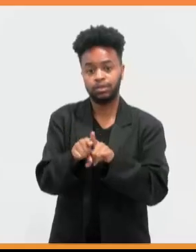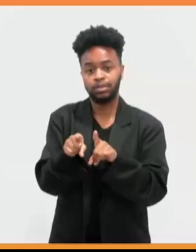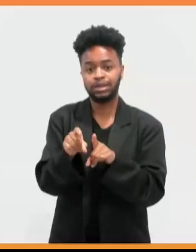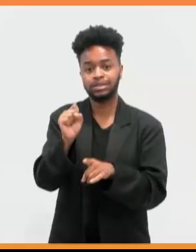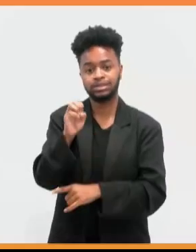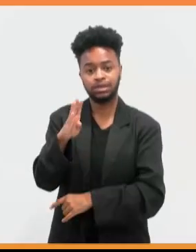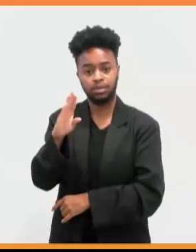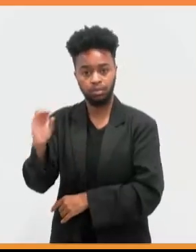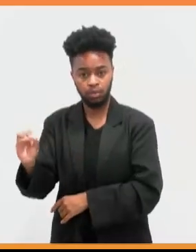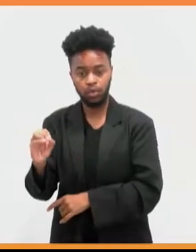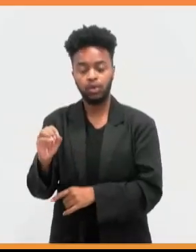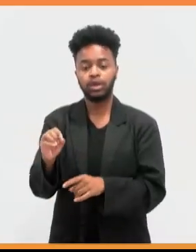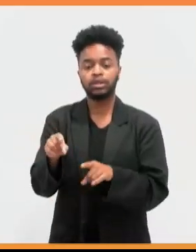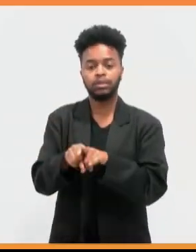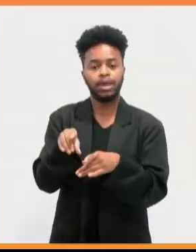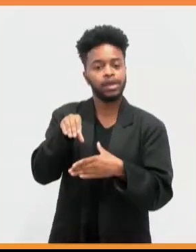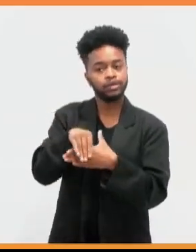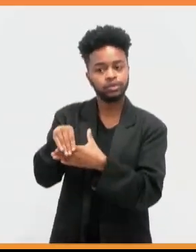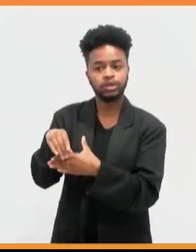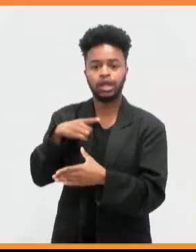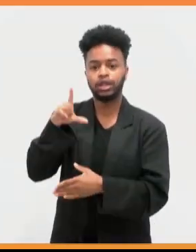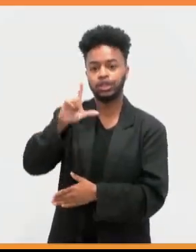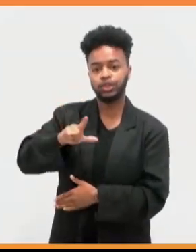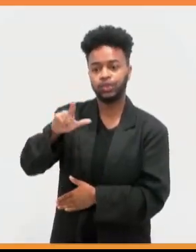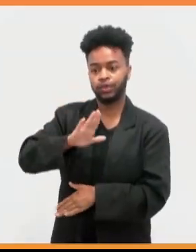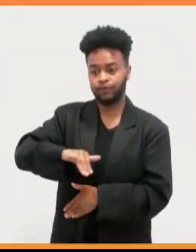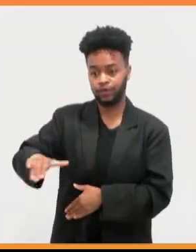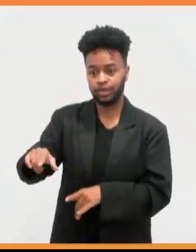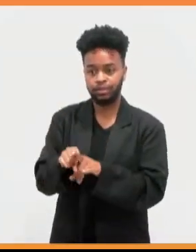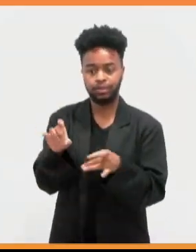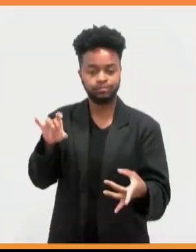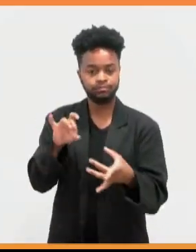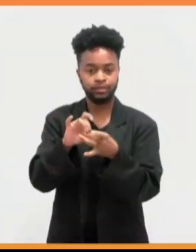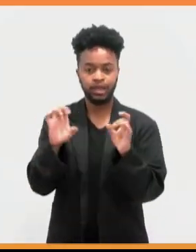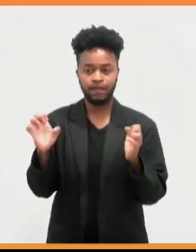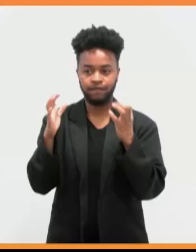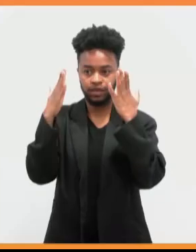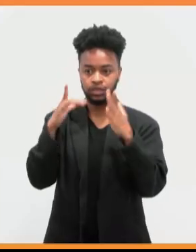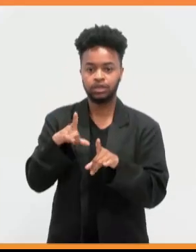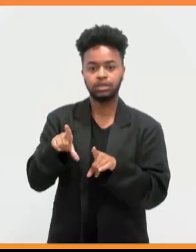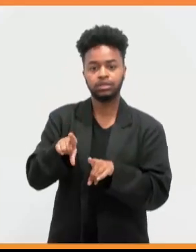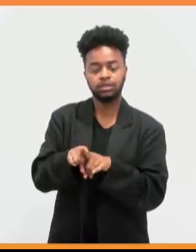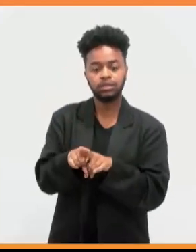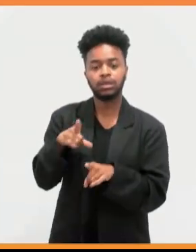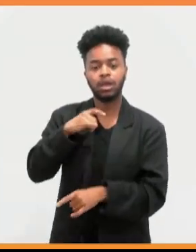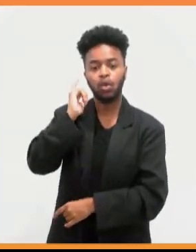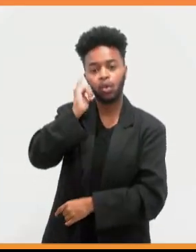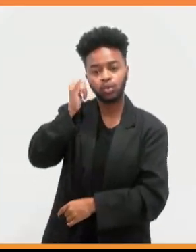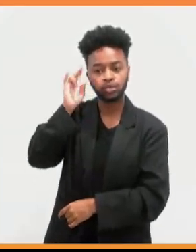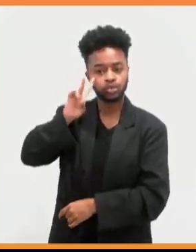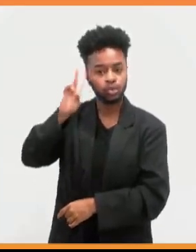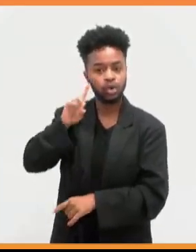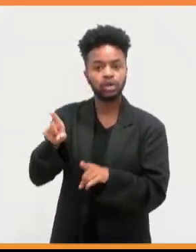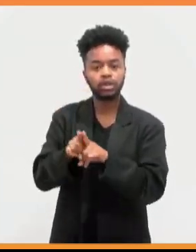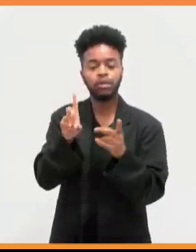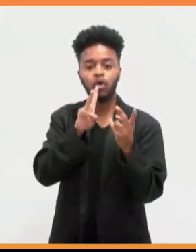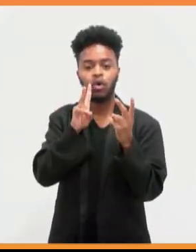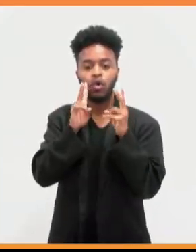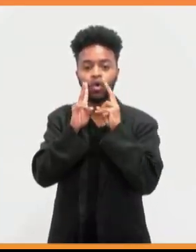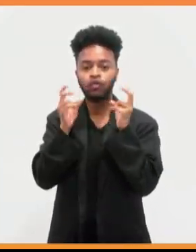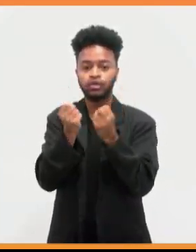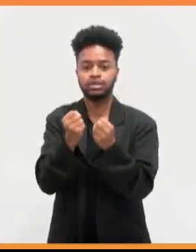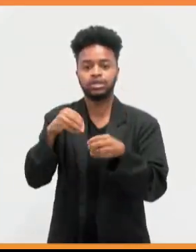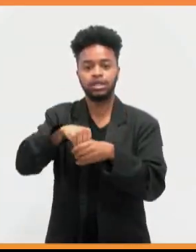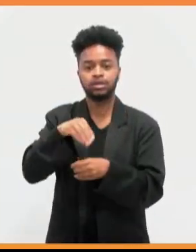livro impresso. A literatura infantil também vai fazer parte do evento, com contação de histórias e oficinas dentro do Centro